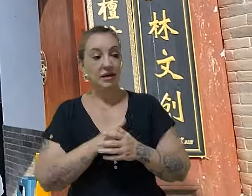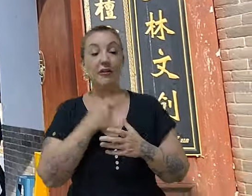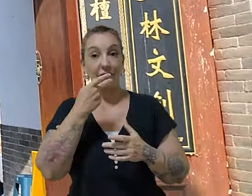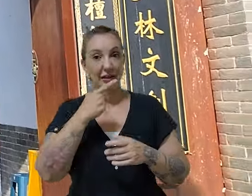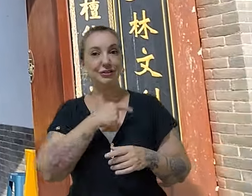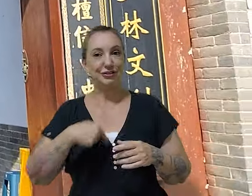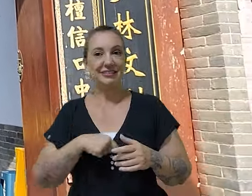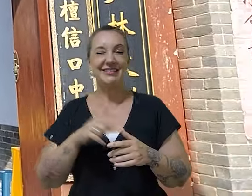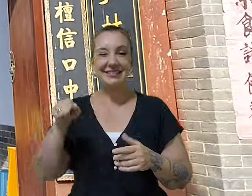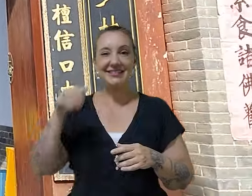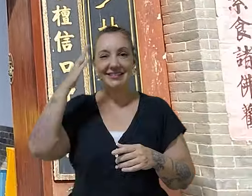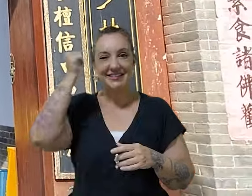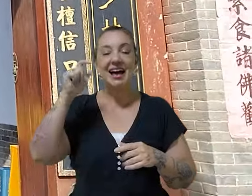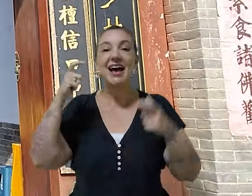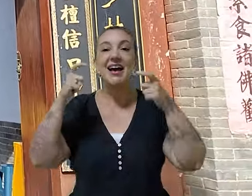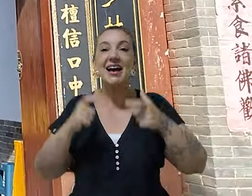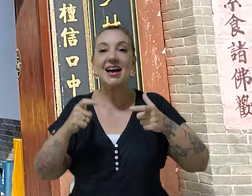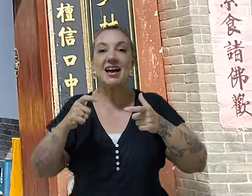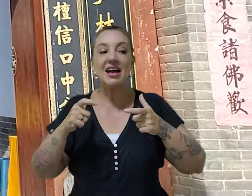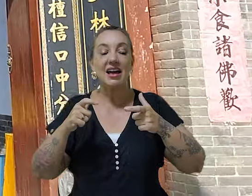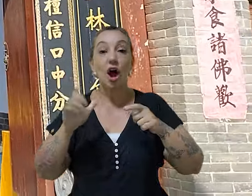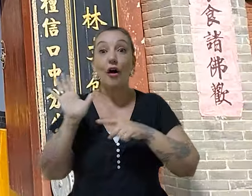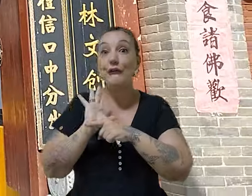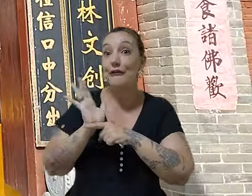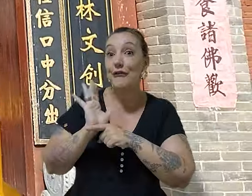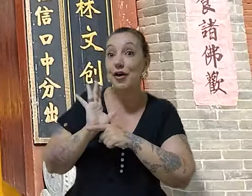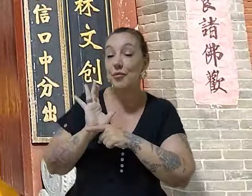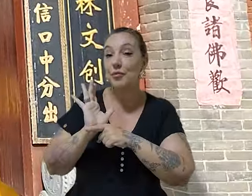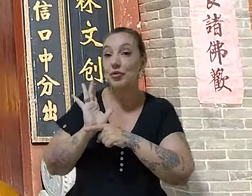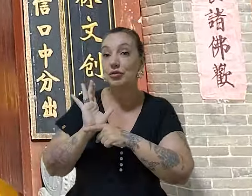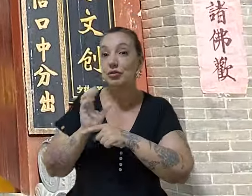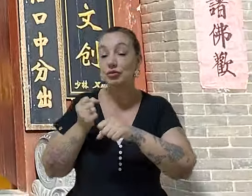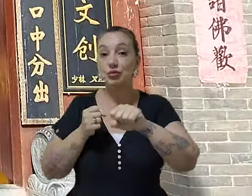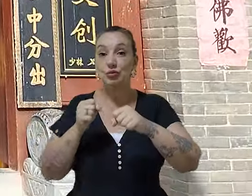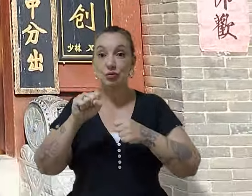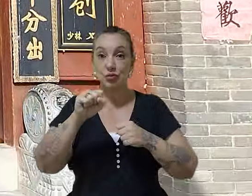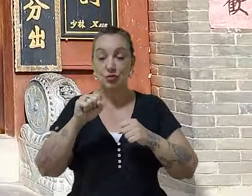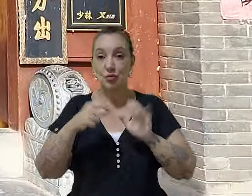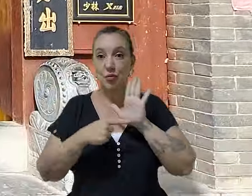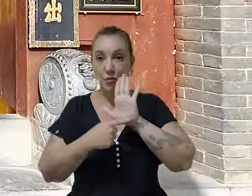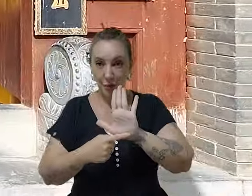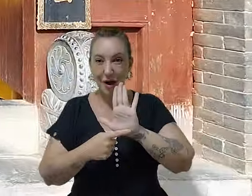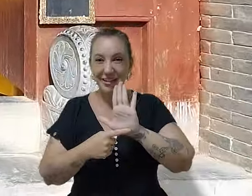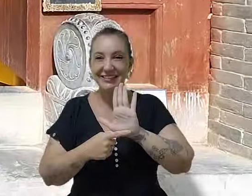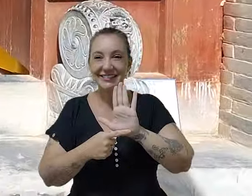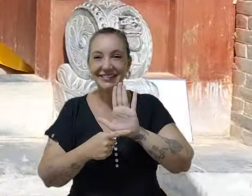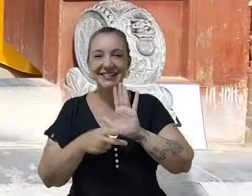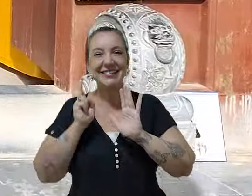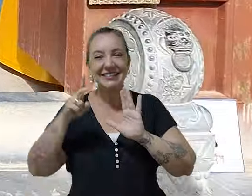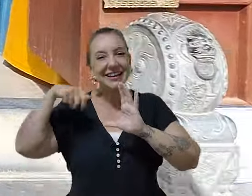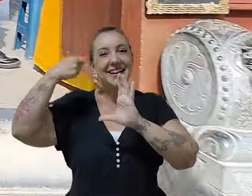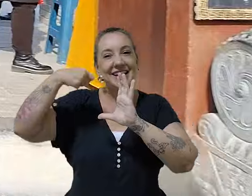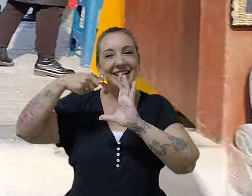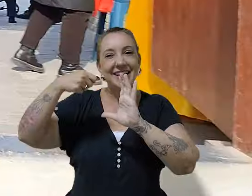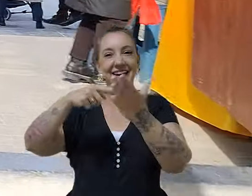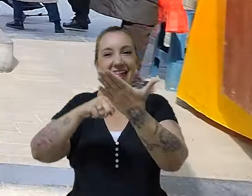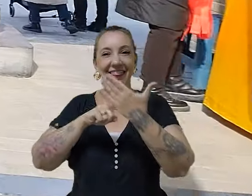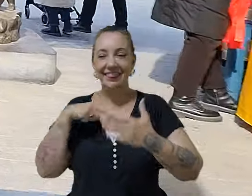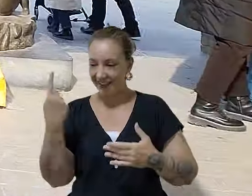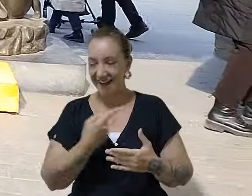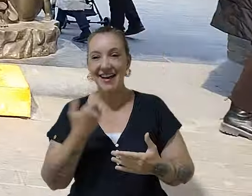Aquele templo, sabe aquele templo que os filmes clássicos de Kung Fu da Shaw Brothers sempre mostraram para